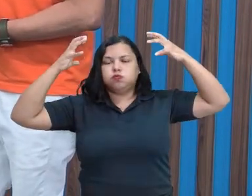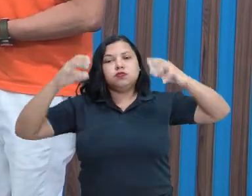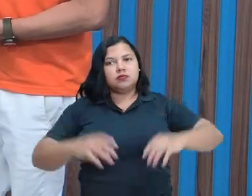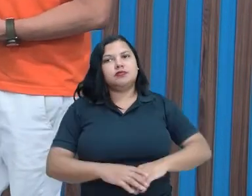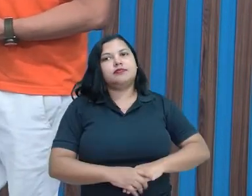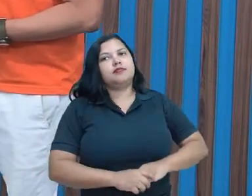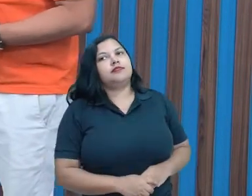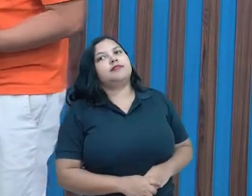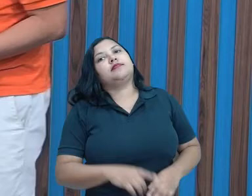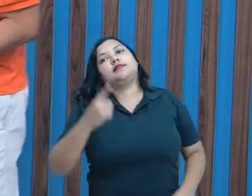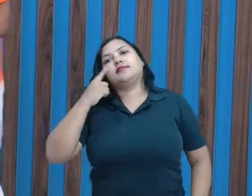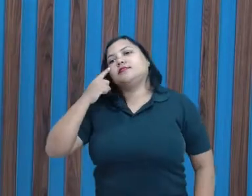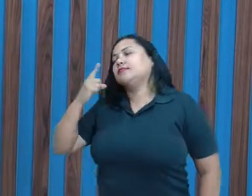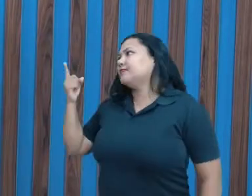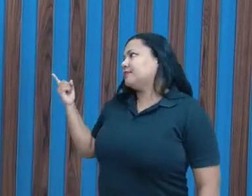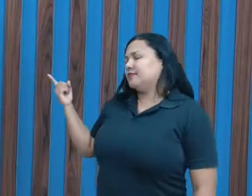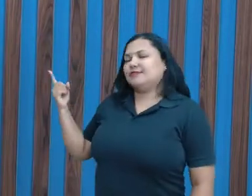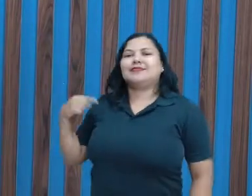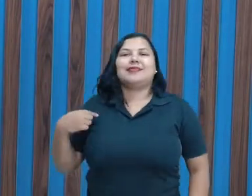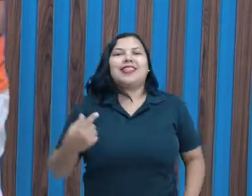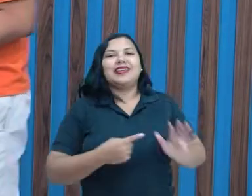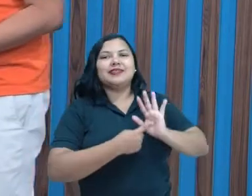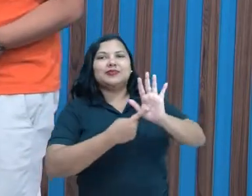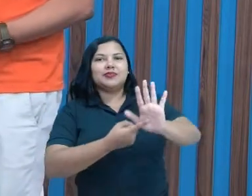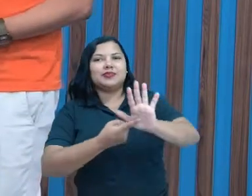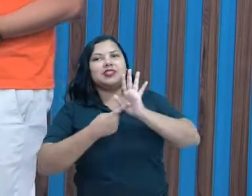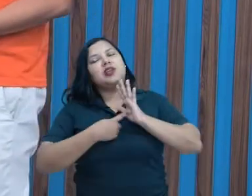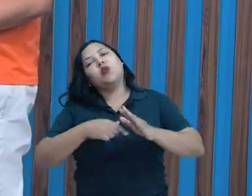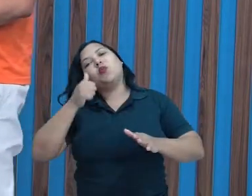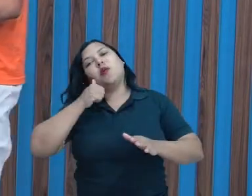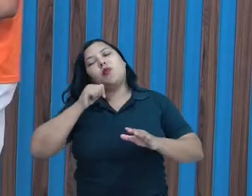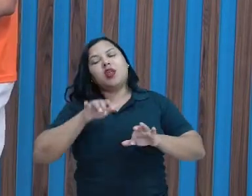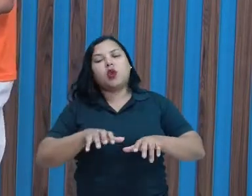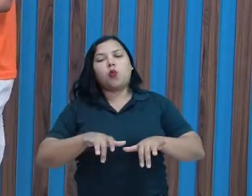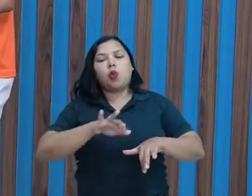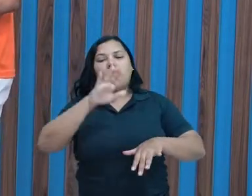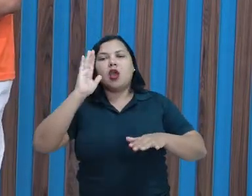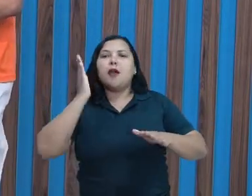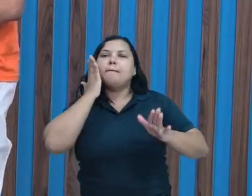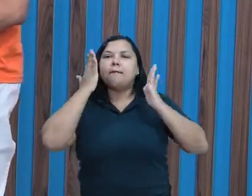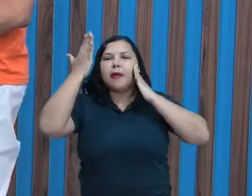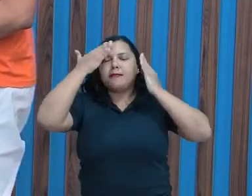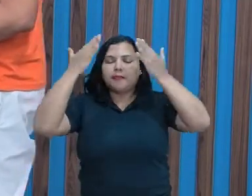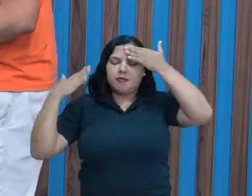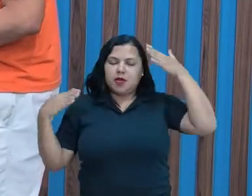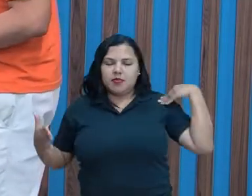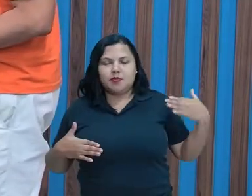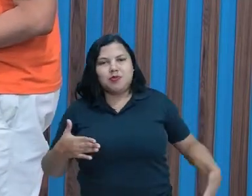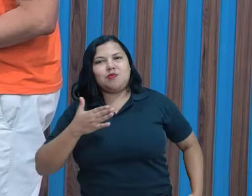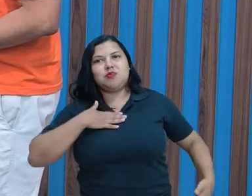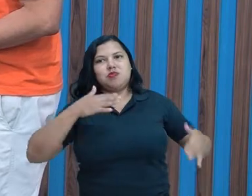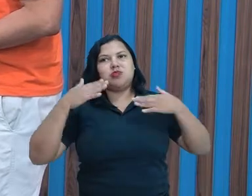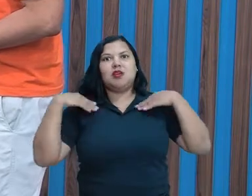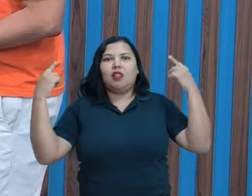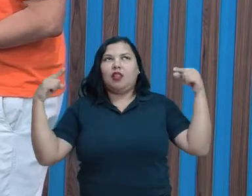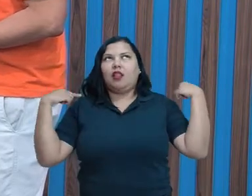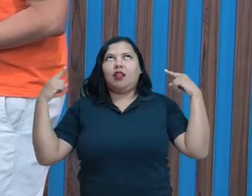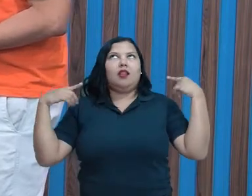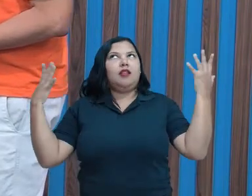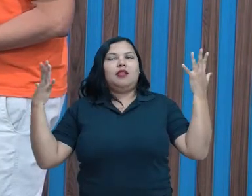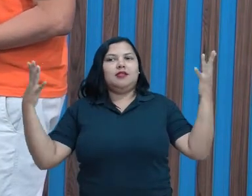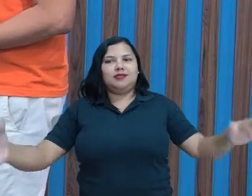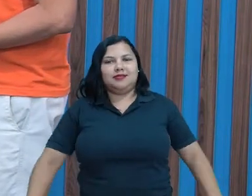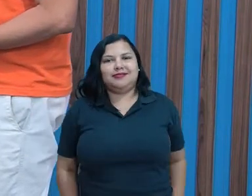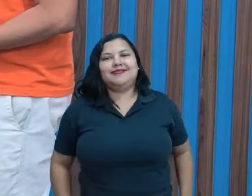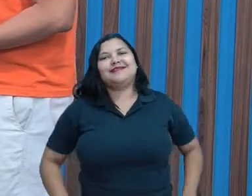aí com essa moça, com o seu computador, e um monte de lembretes, um monte de post-its, né? Ao ponto ela está biruta aí, com post-its até na